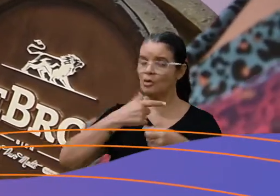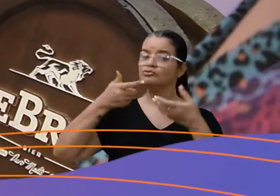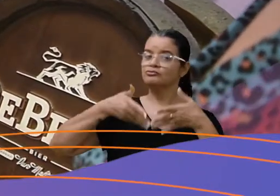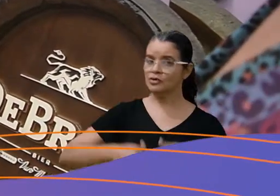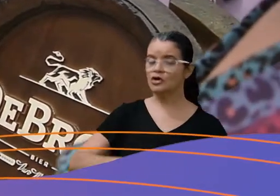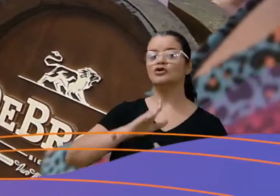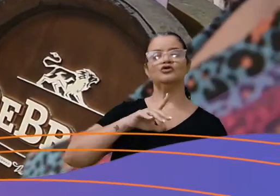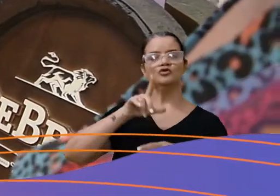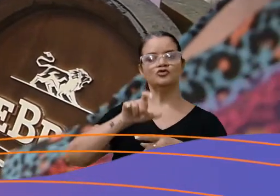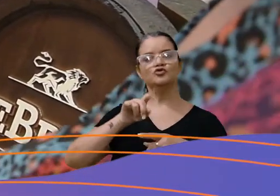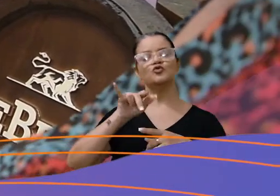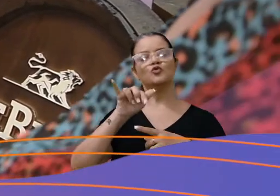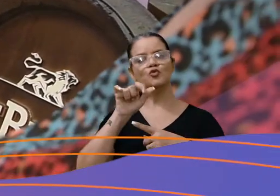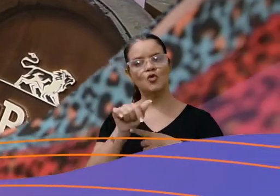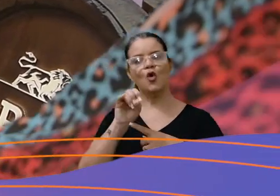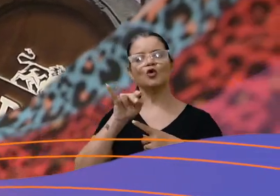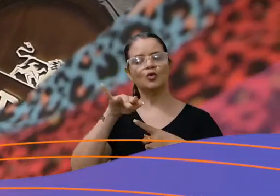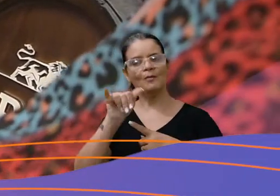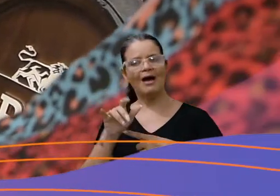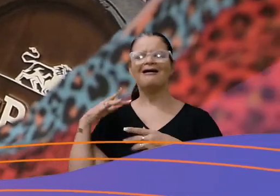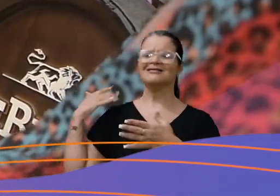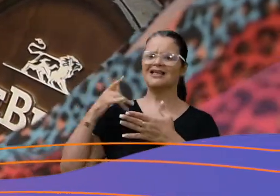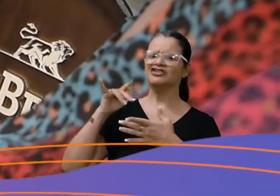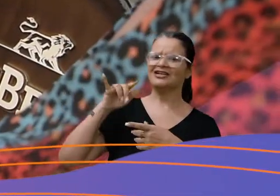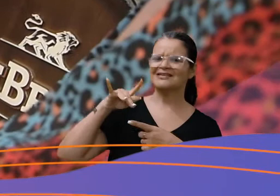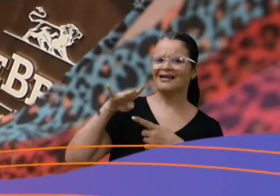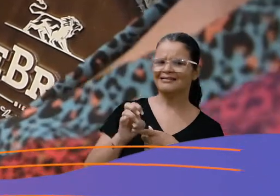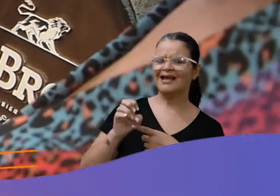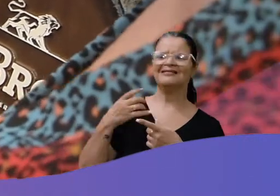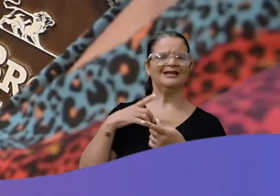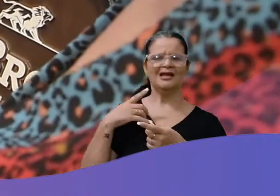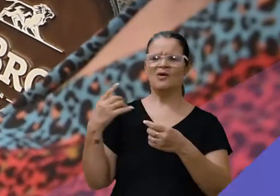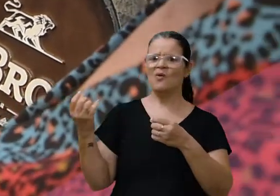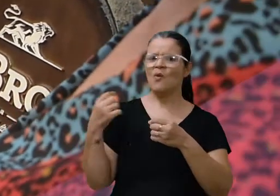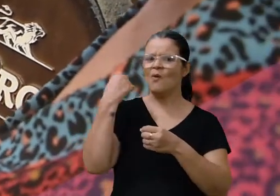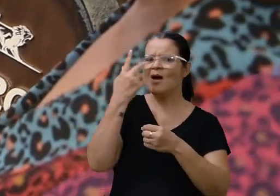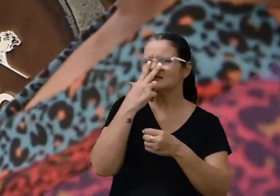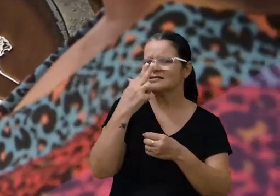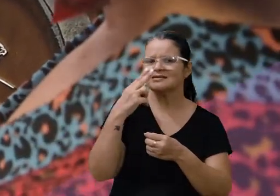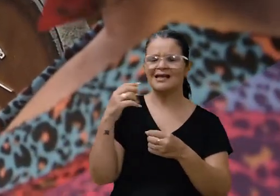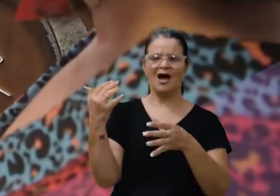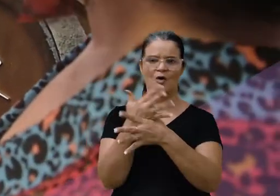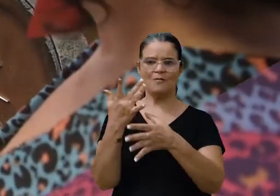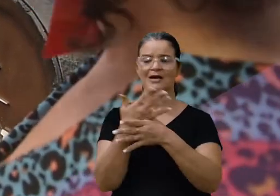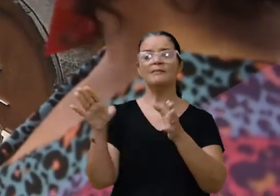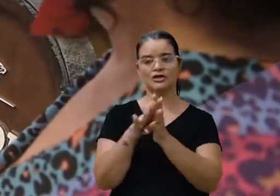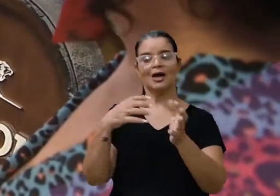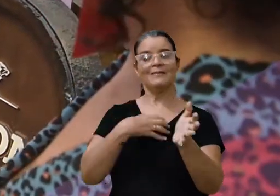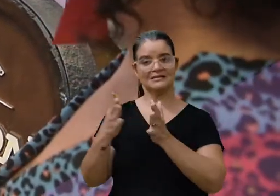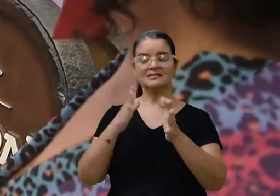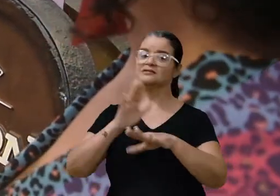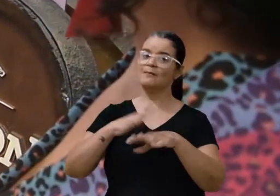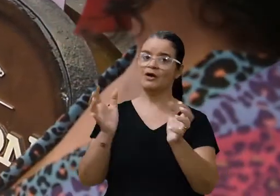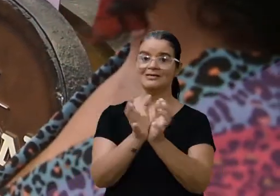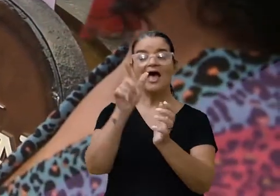Xucuriúru, Urubá, então eu tô trazendo essa ancestralidade com essa cara urbana, né? Para chegar, para ser mais acessível para a galera. É isso, é